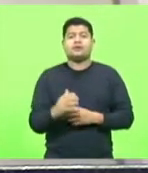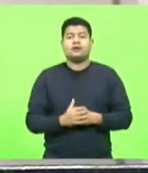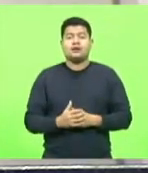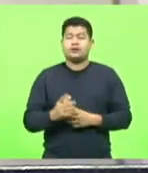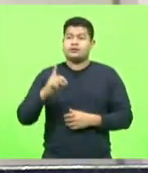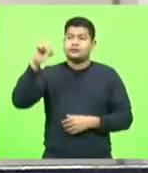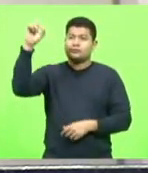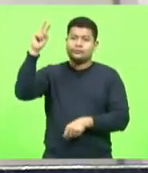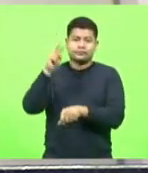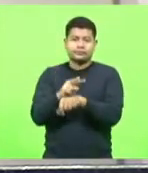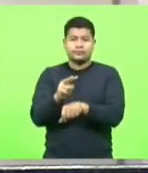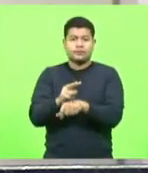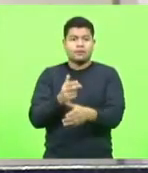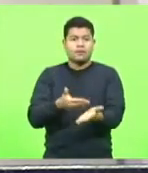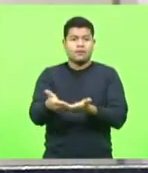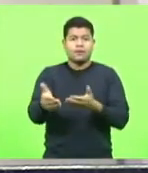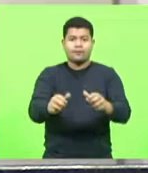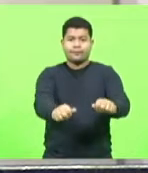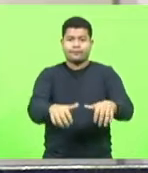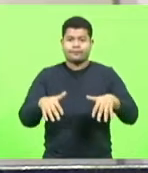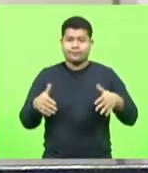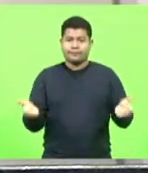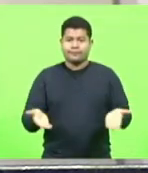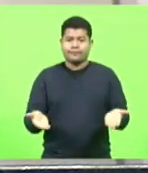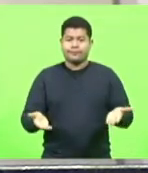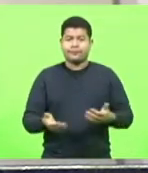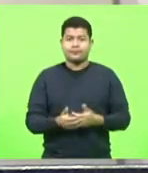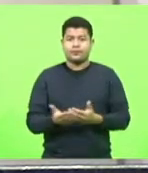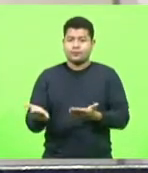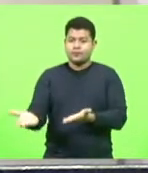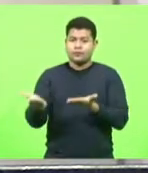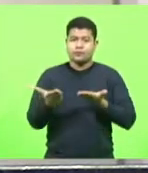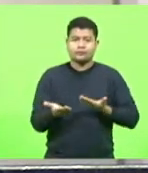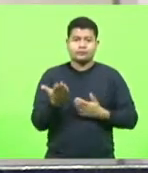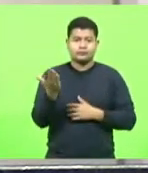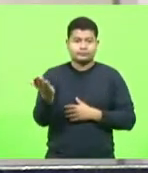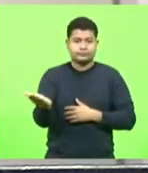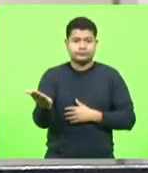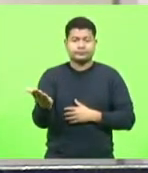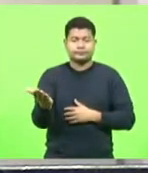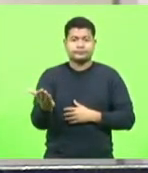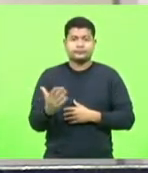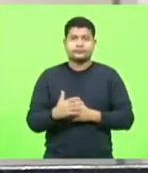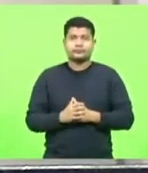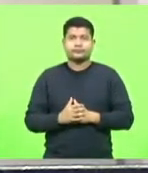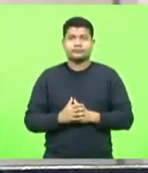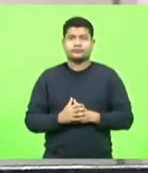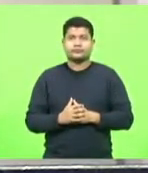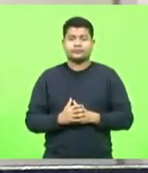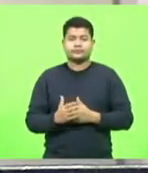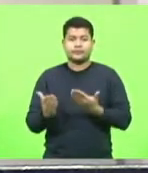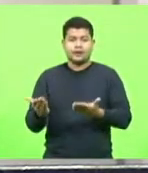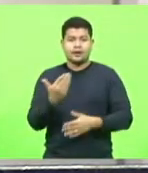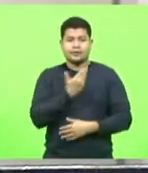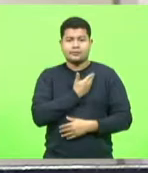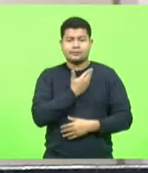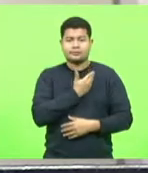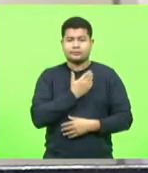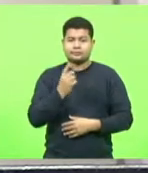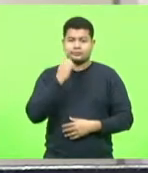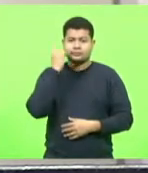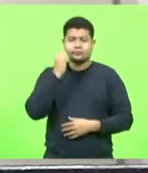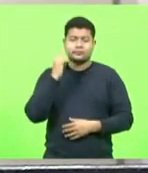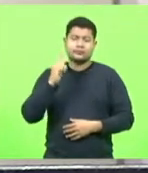declaro aberta a presente sessão. Eu convido o nobre colega deputado Silvio